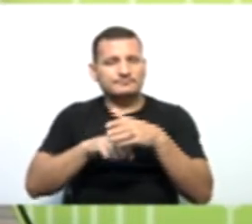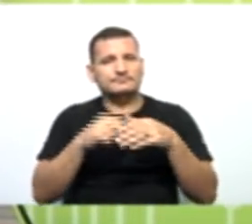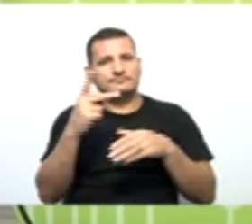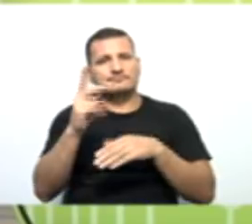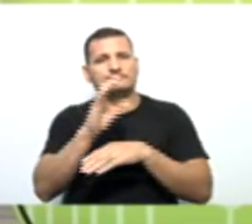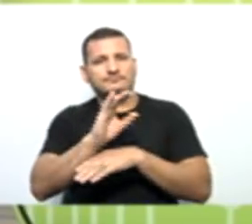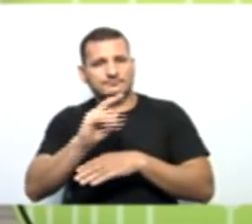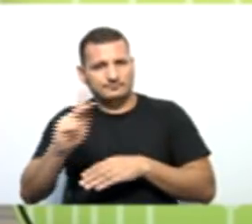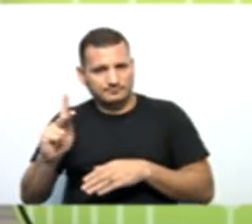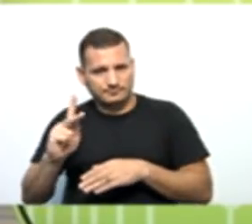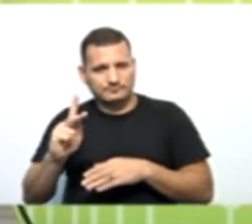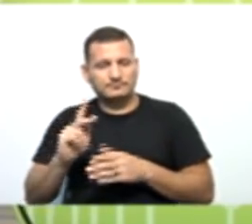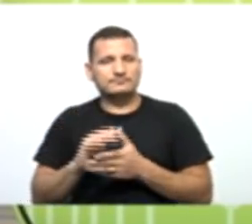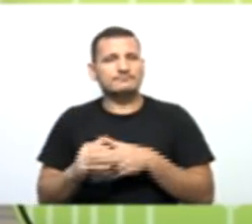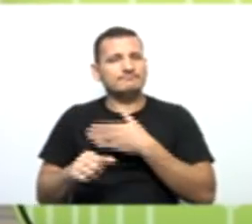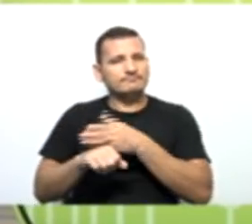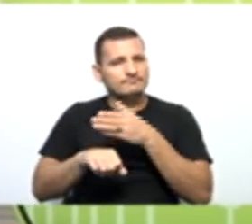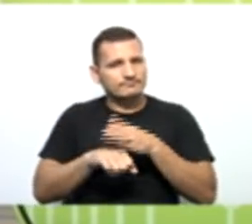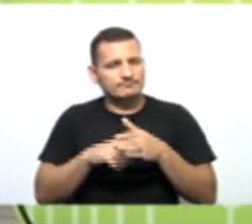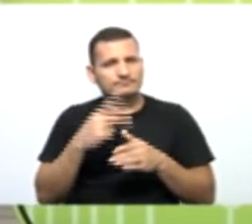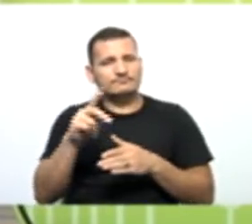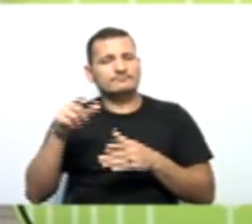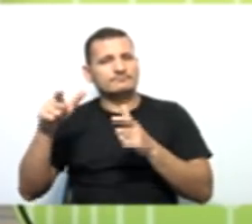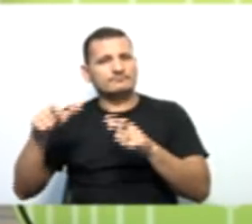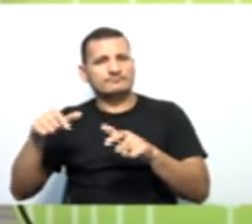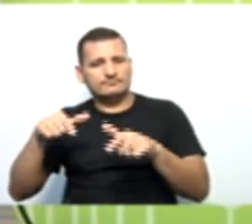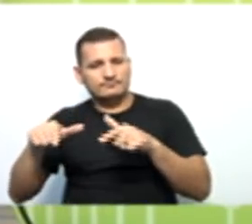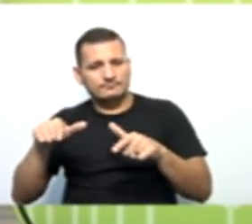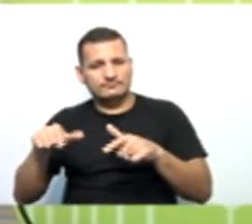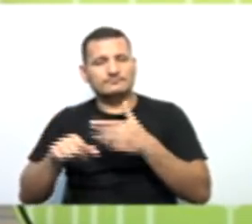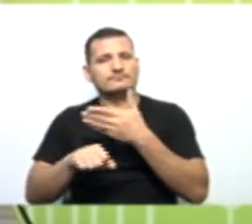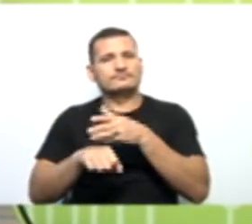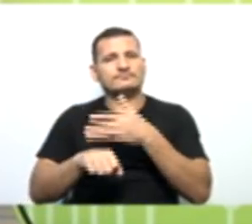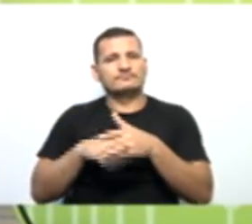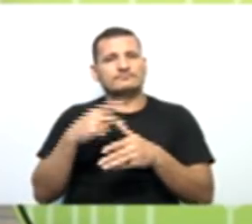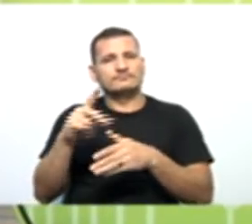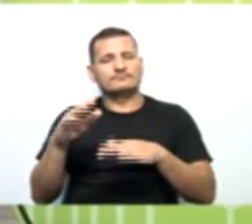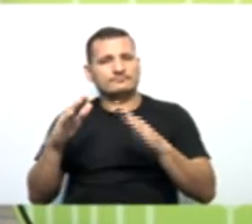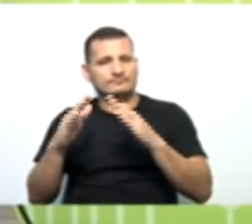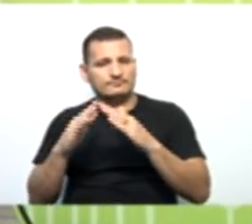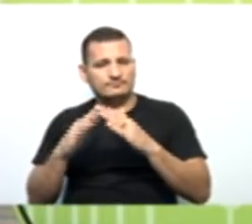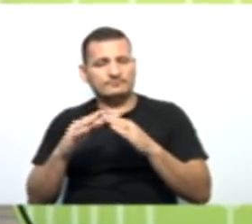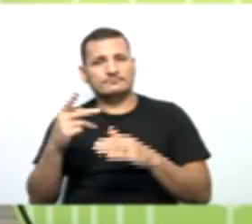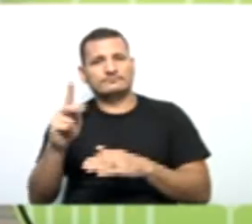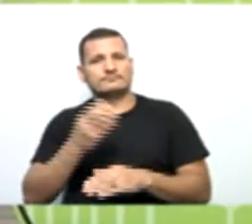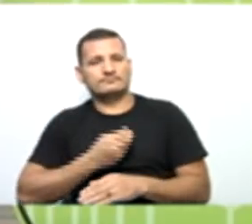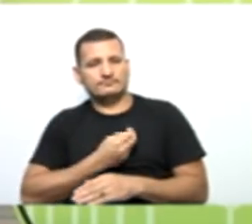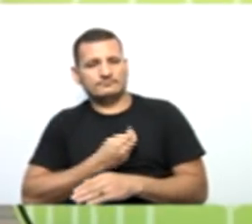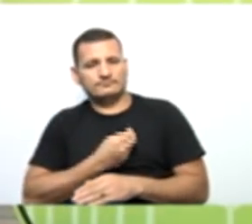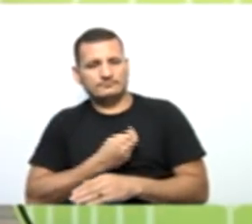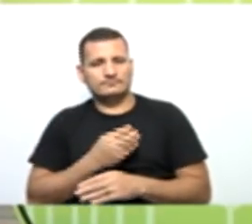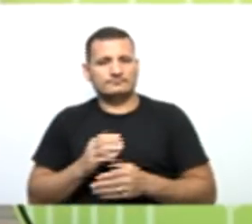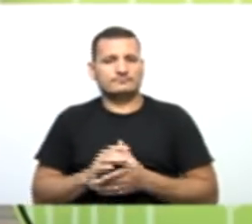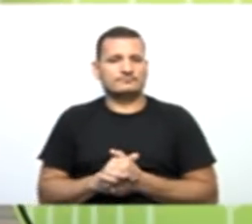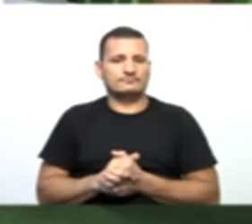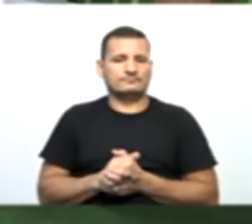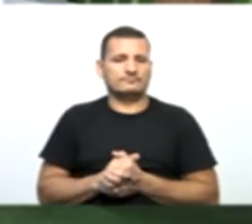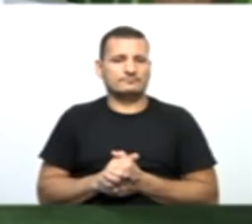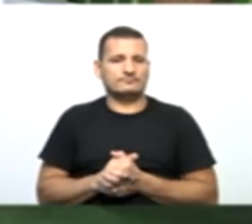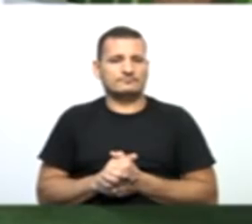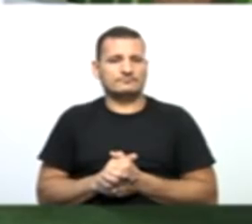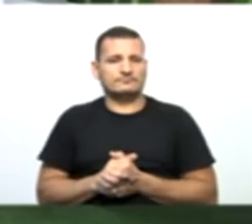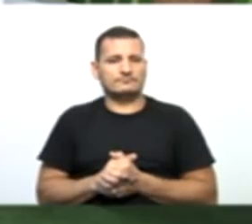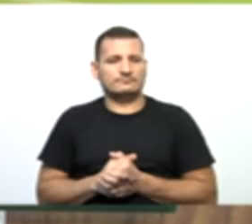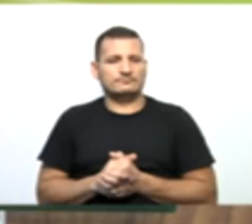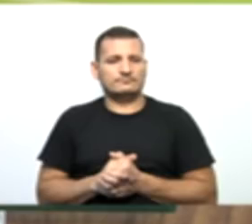sua cooperativa, colocar em prática no seu local de trabalho, colocar em prática na sua casa, na sua vida. Não é isso, professora Adriana? Sim, com certeza.